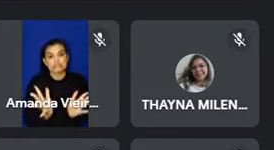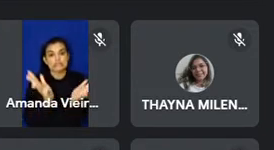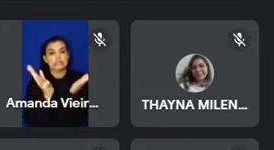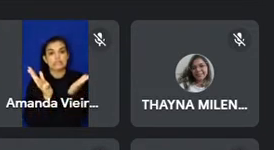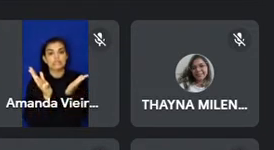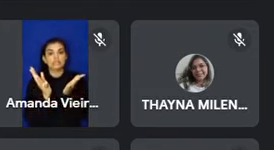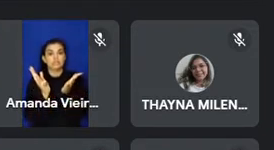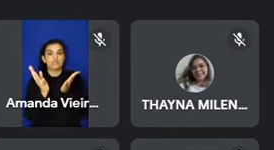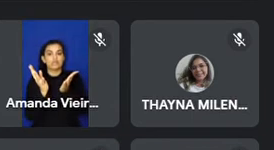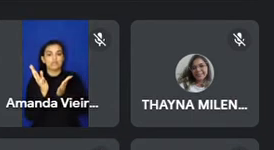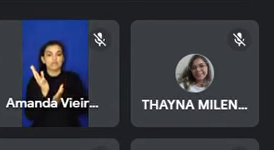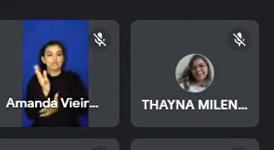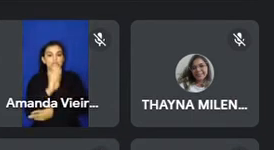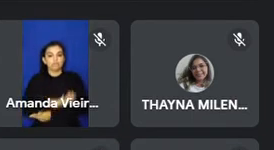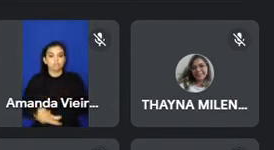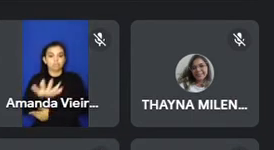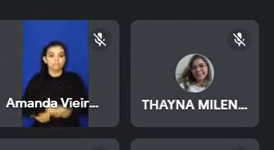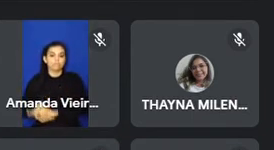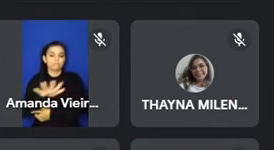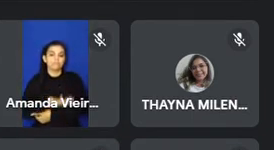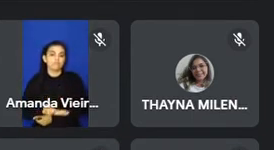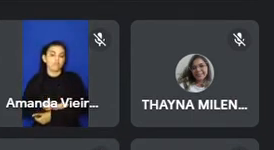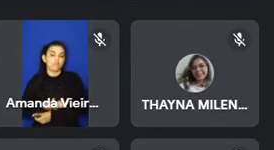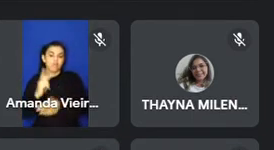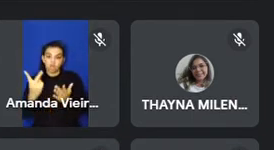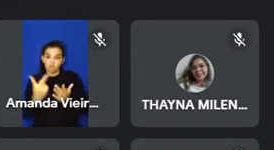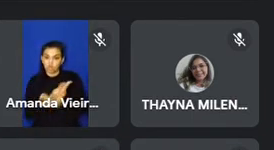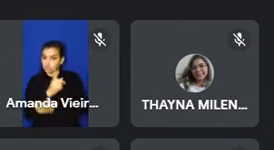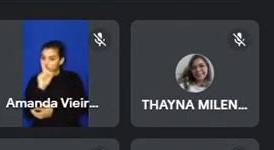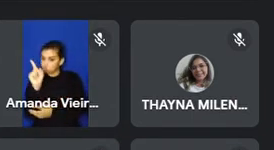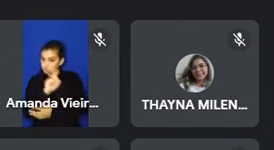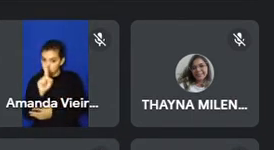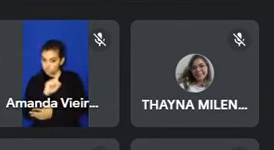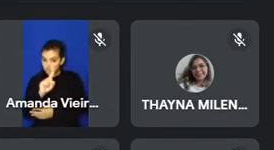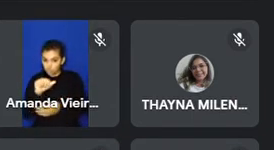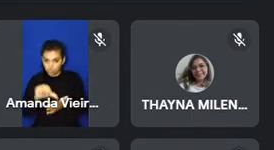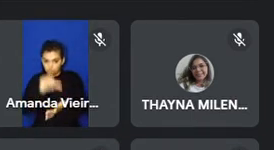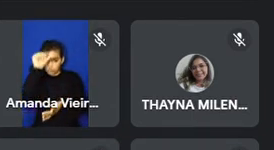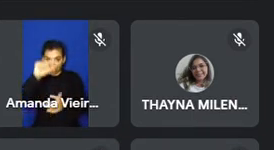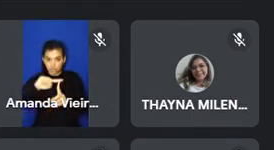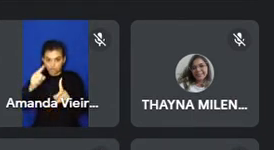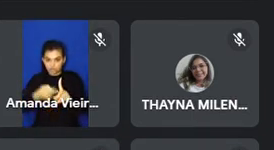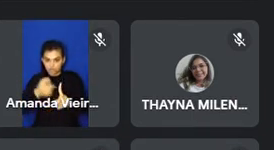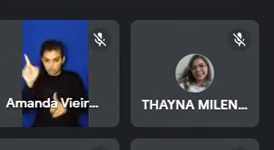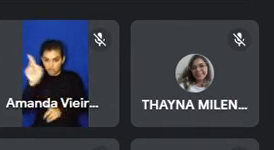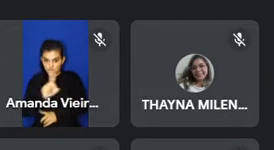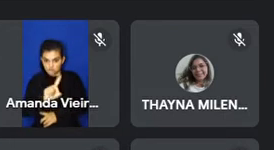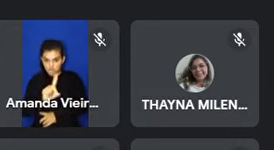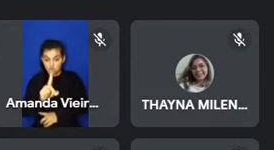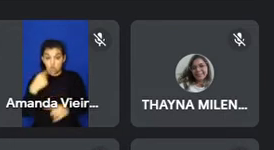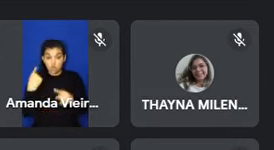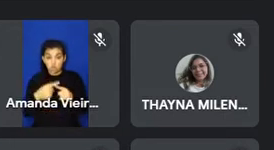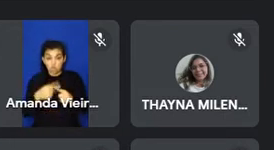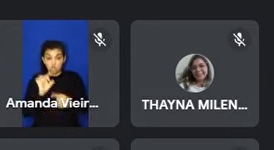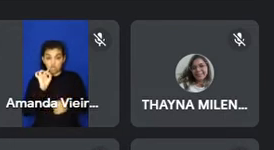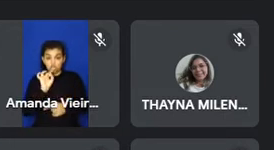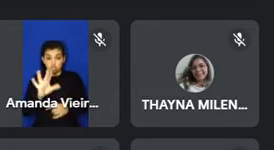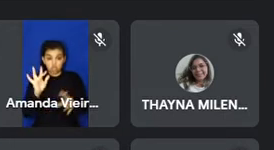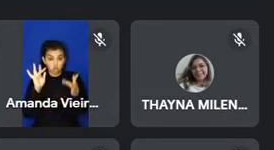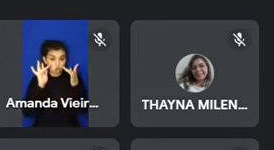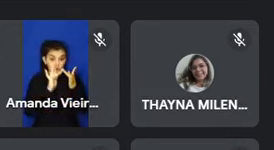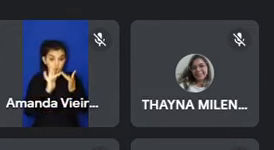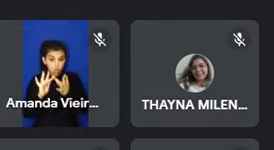não vai acontecer na primeira gestação dessa mulher. Por quê? Porque ele só vai ter contato com o